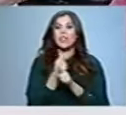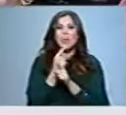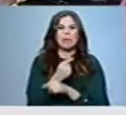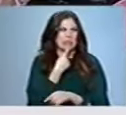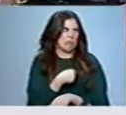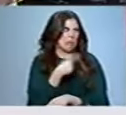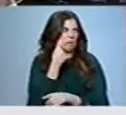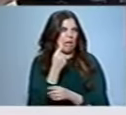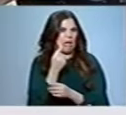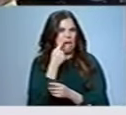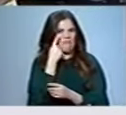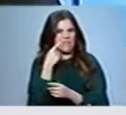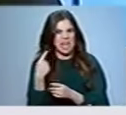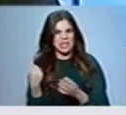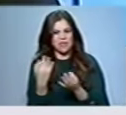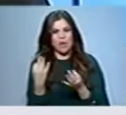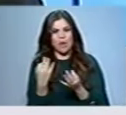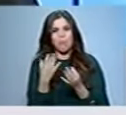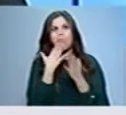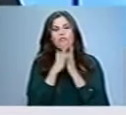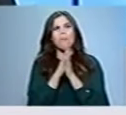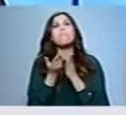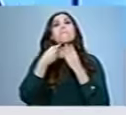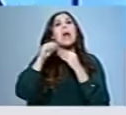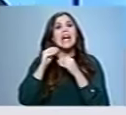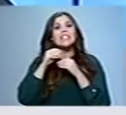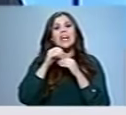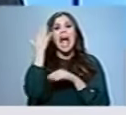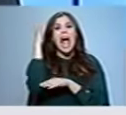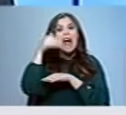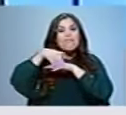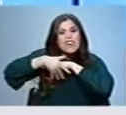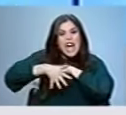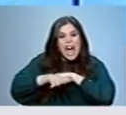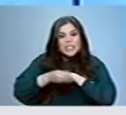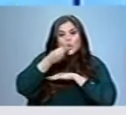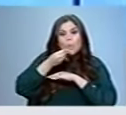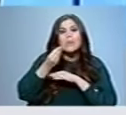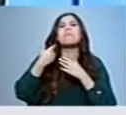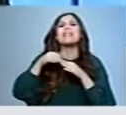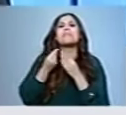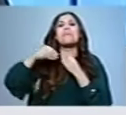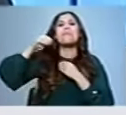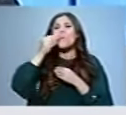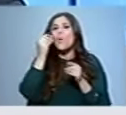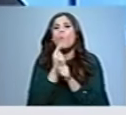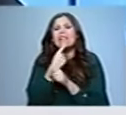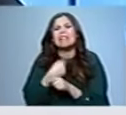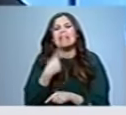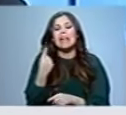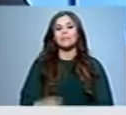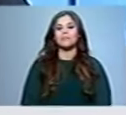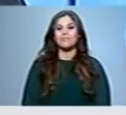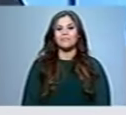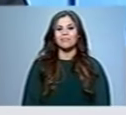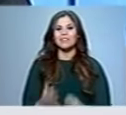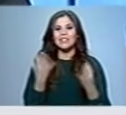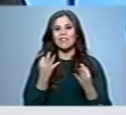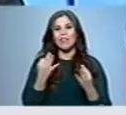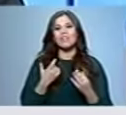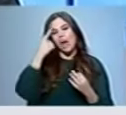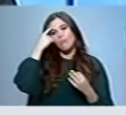nestas viagens. Para além das raízes, por favor. Para além das raízes. Assim, eu comi coisas estranhas sabendo que eu